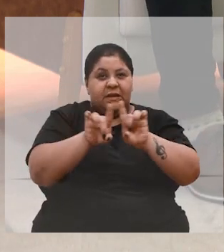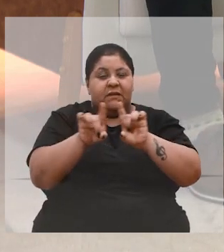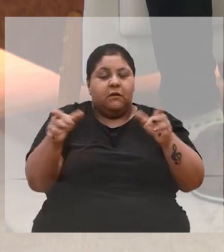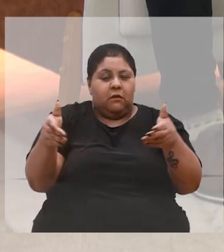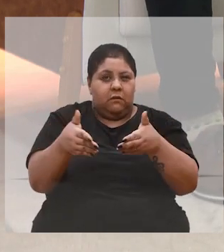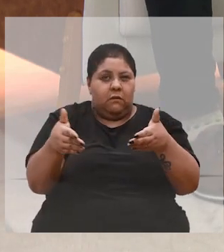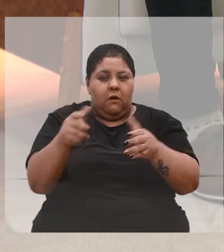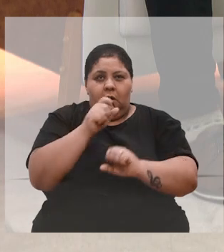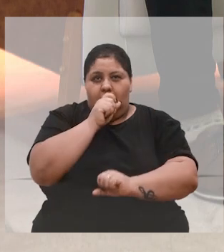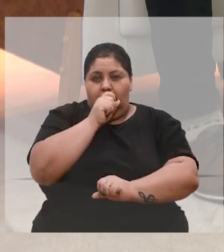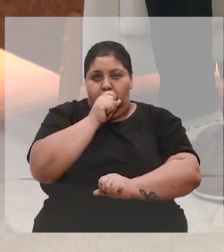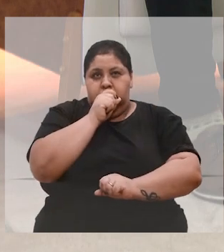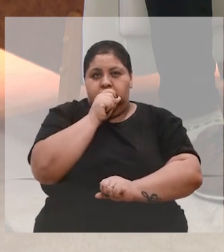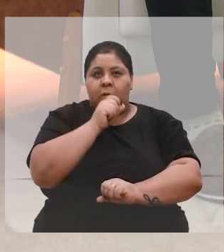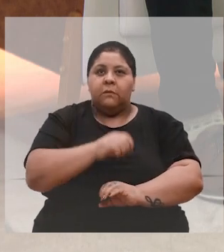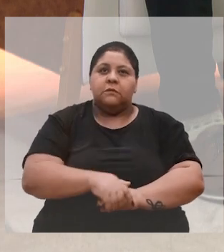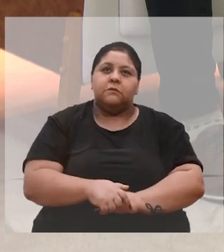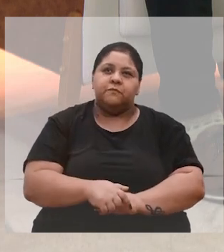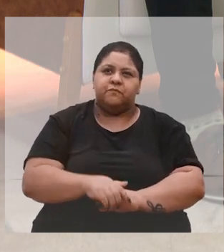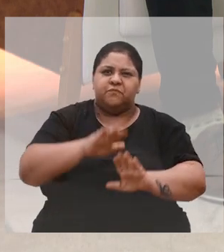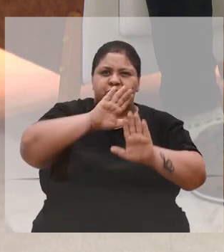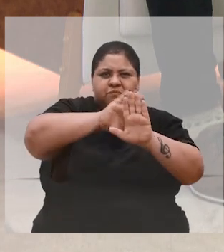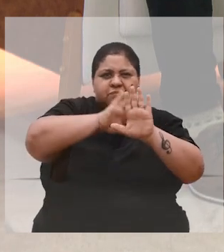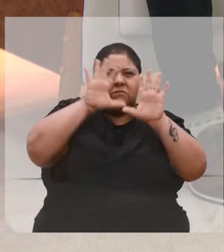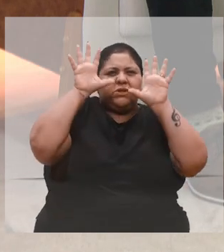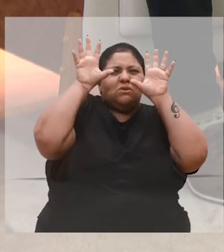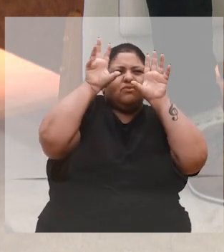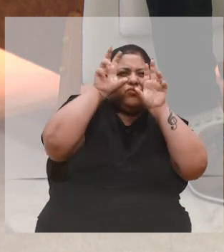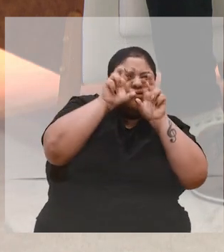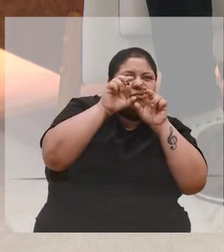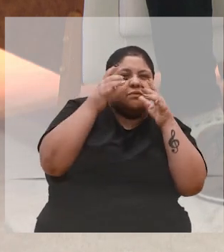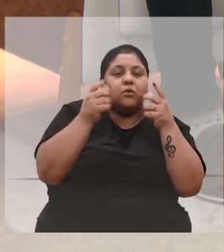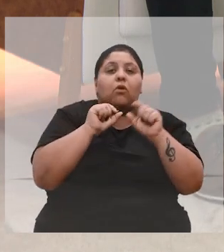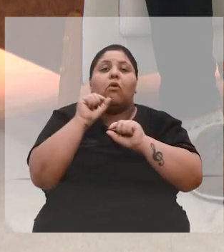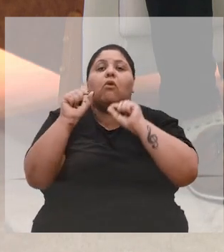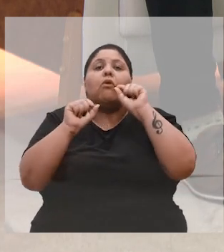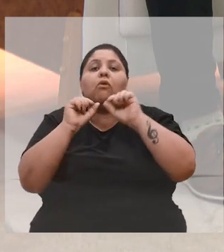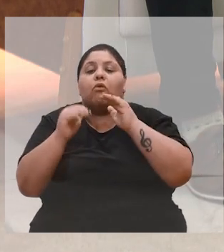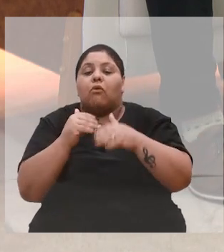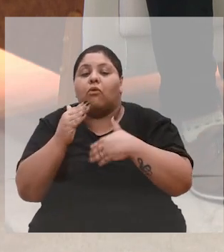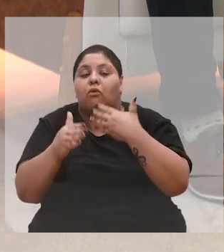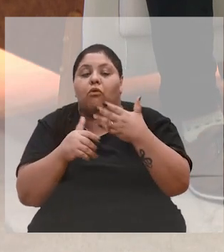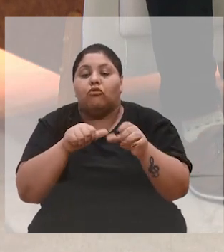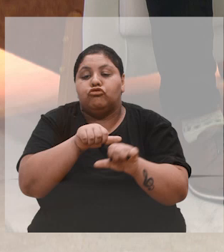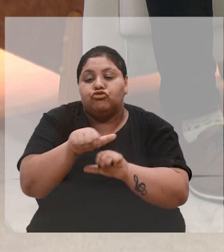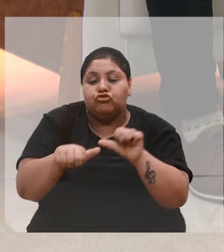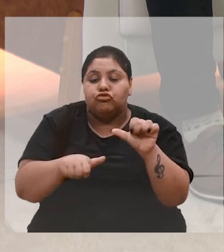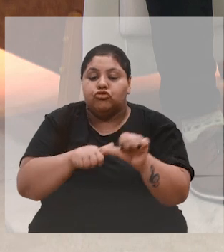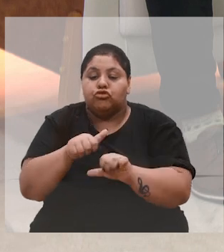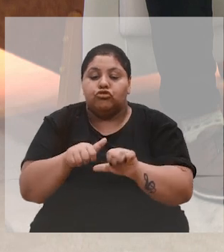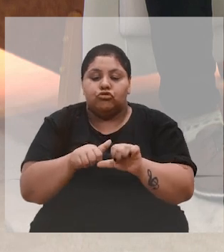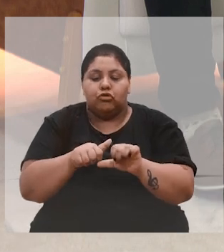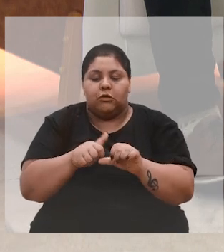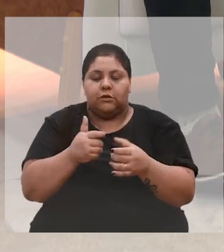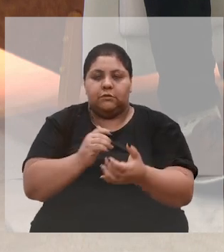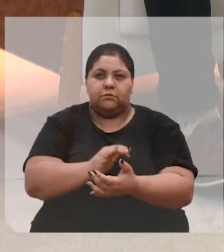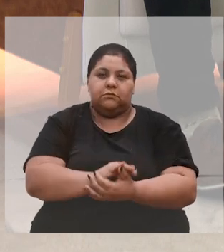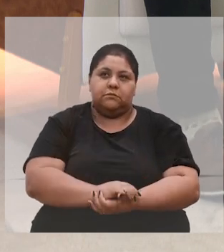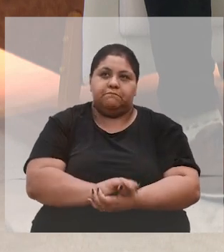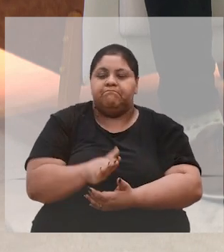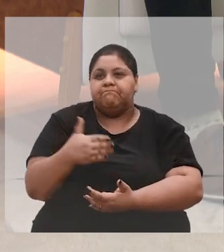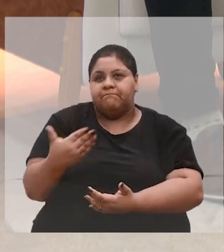acompanha agora aqui. Um cenário um pouco noturno, um pouco sombrio e tal. Como que é esse processo de troca de